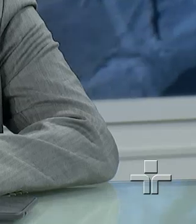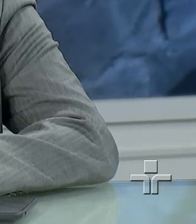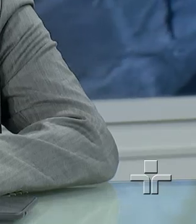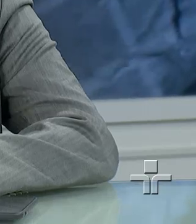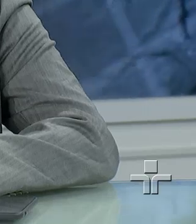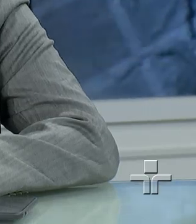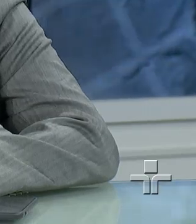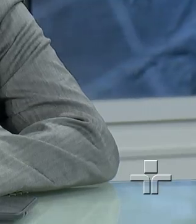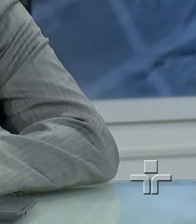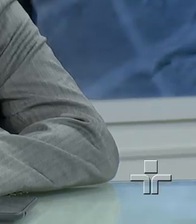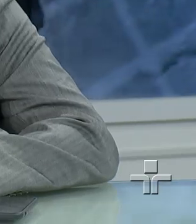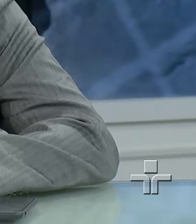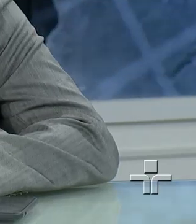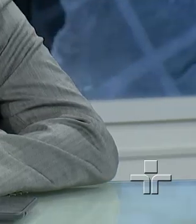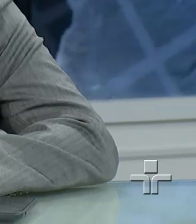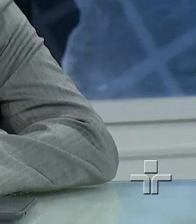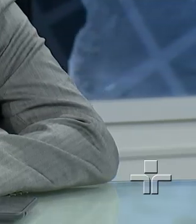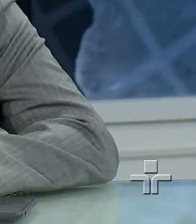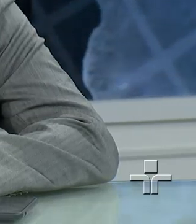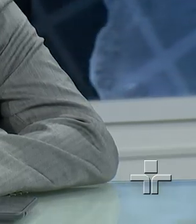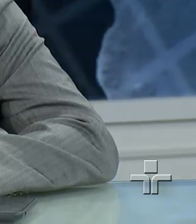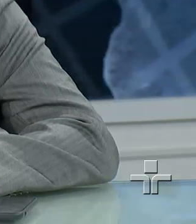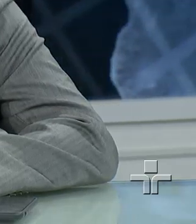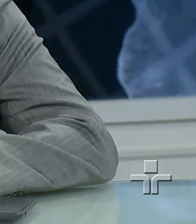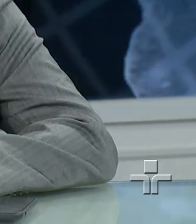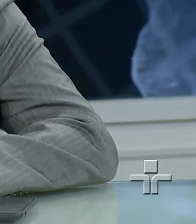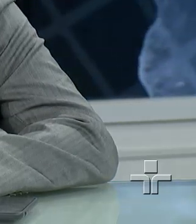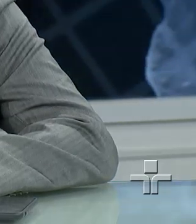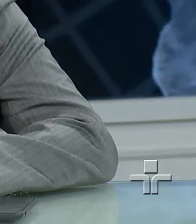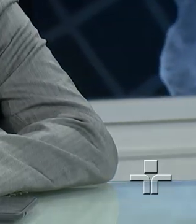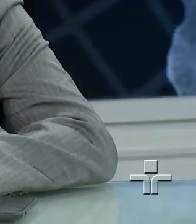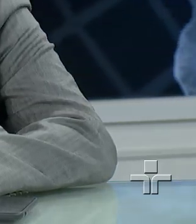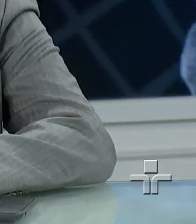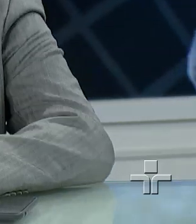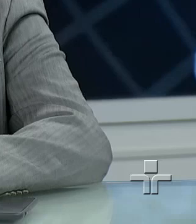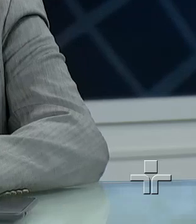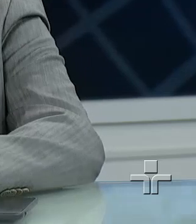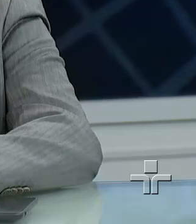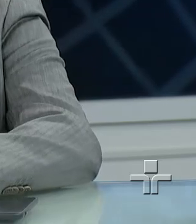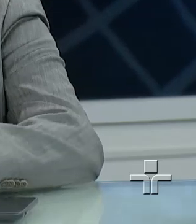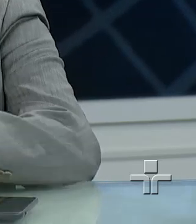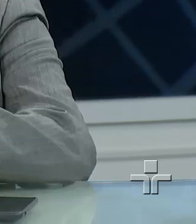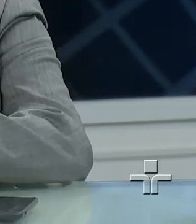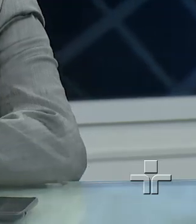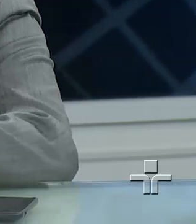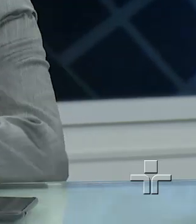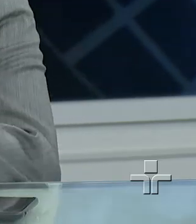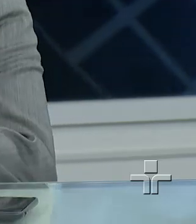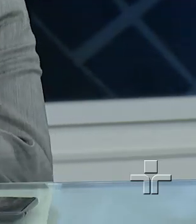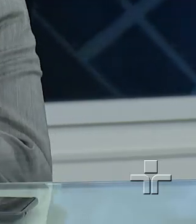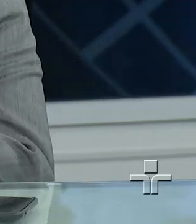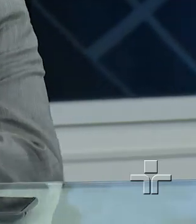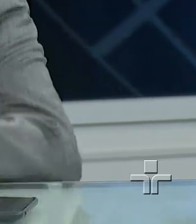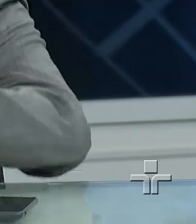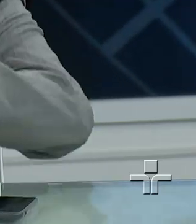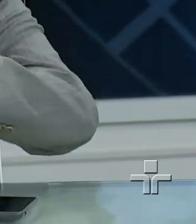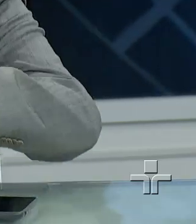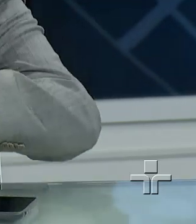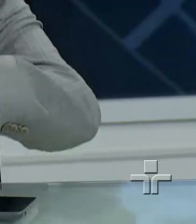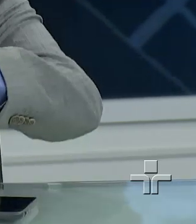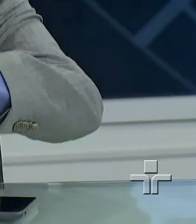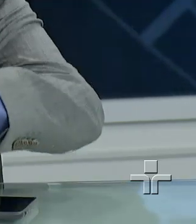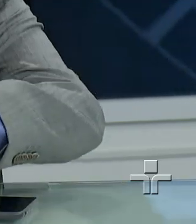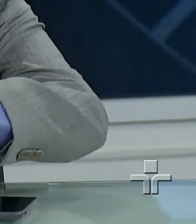violência. Enfim, a mulher é exposta a isso e aquilo. Então, agora, veja bem, eu vejo essas campanhas elogiáveis, realmente